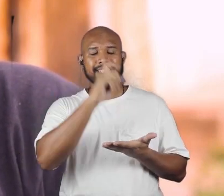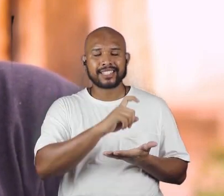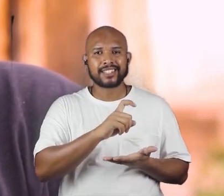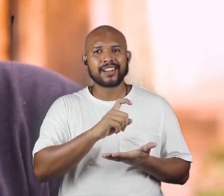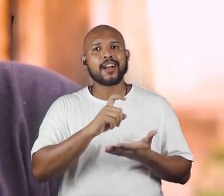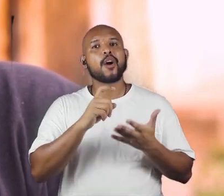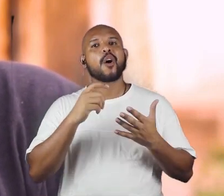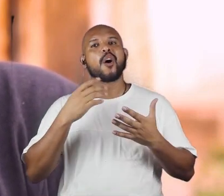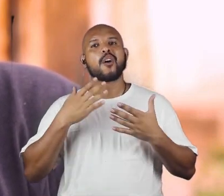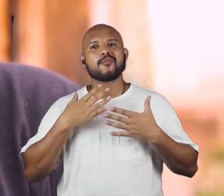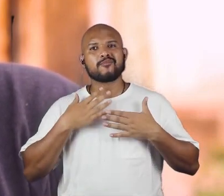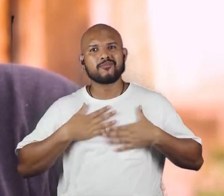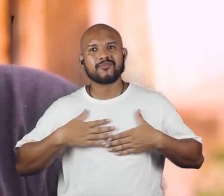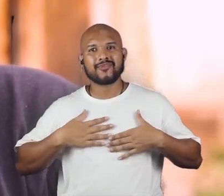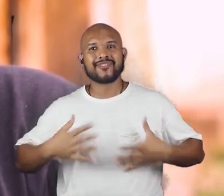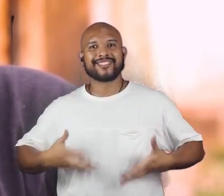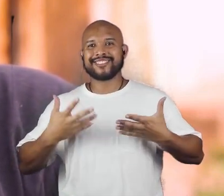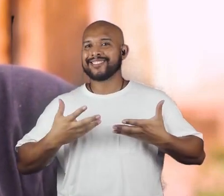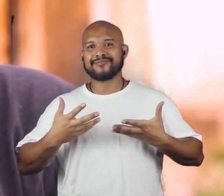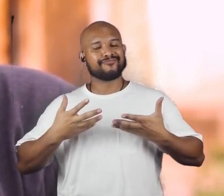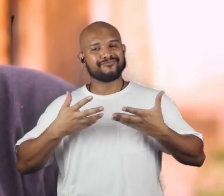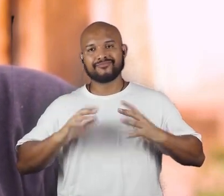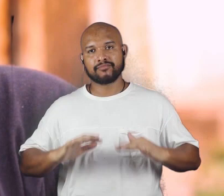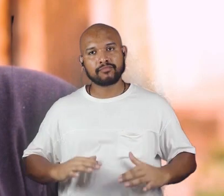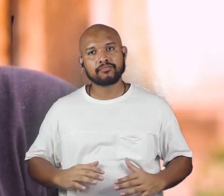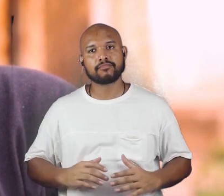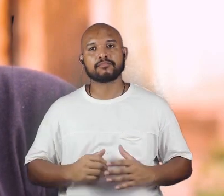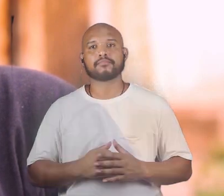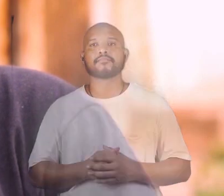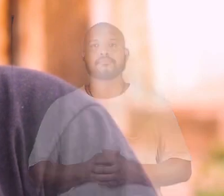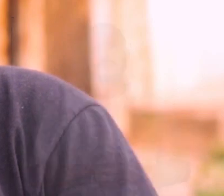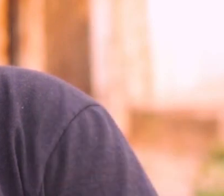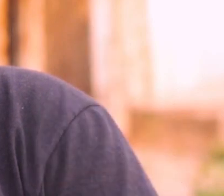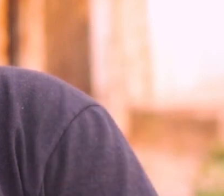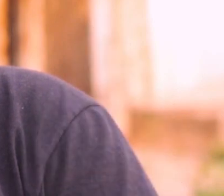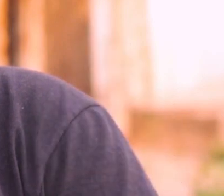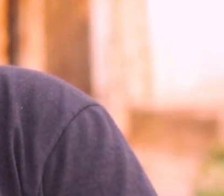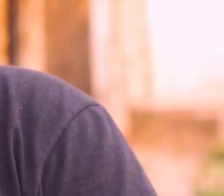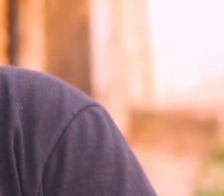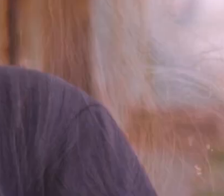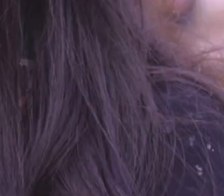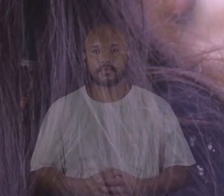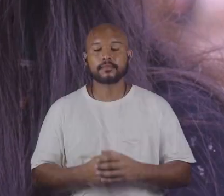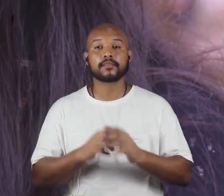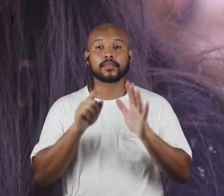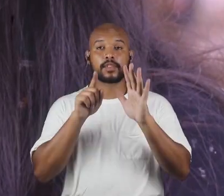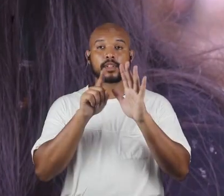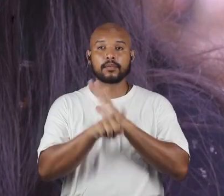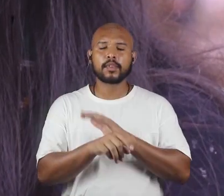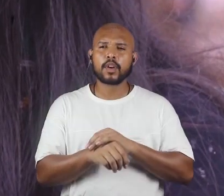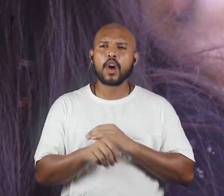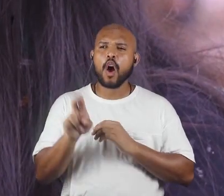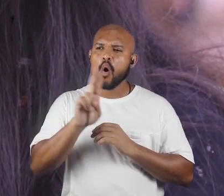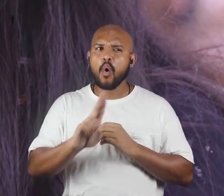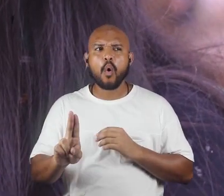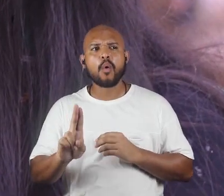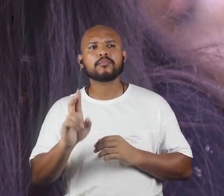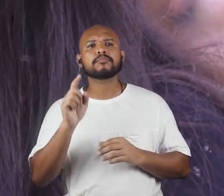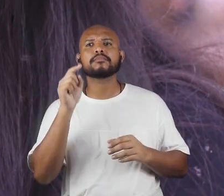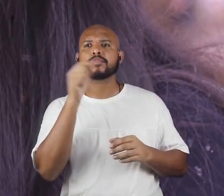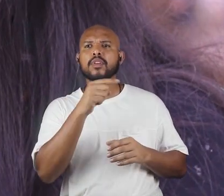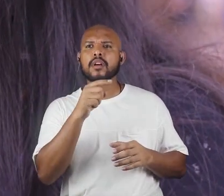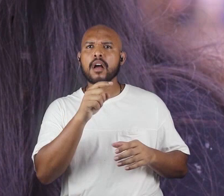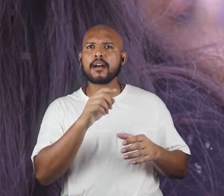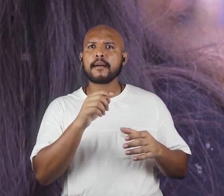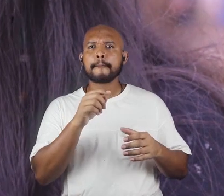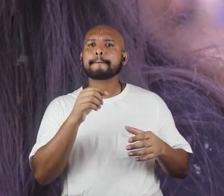isso vai fazendo com que esse menino de hoje passe por situação complicada. Que a universidade deveria melhorar